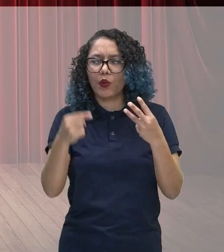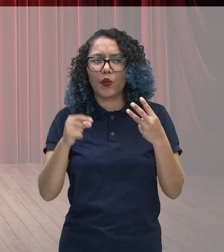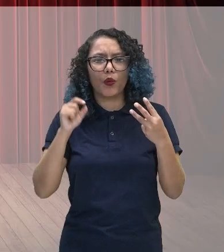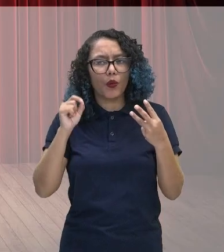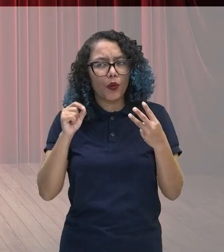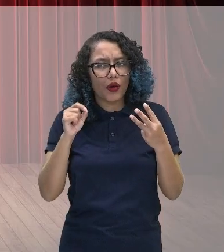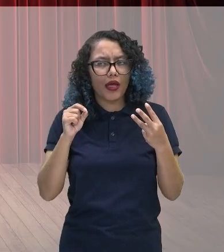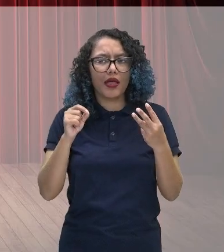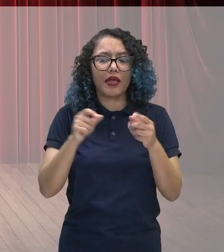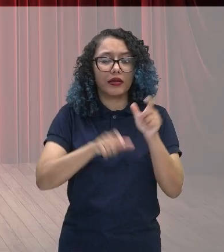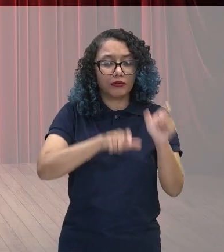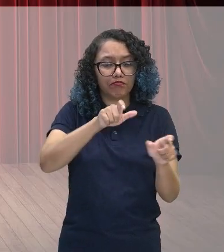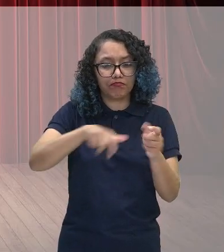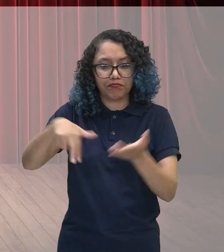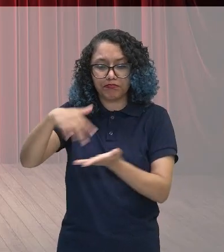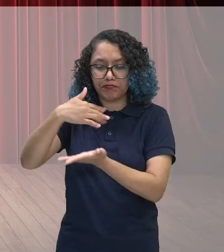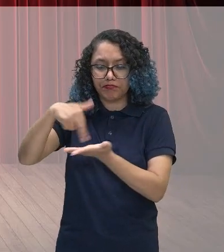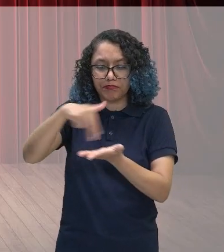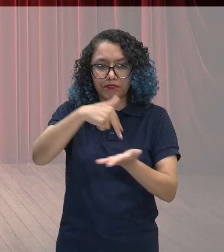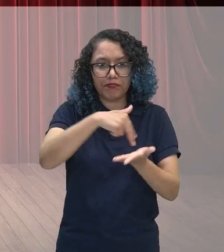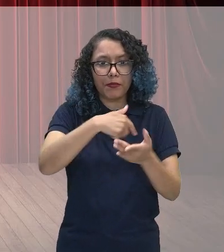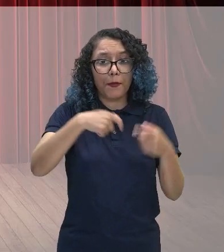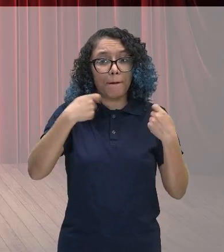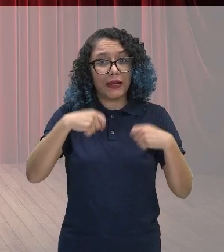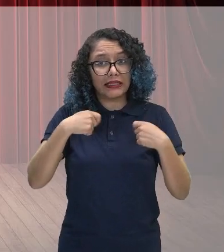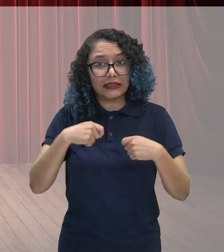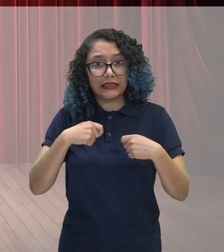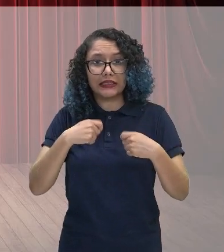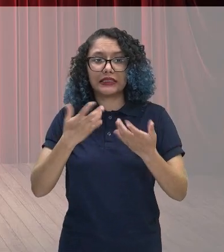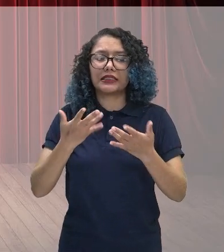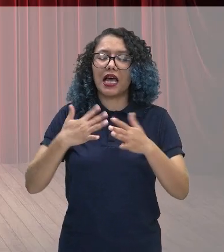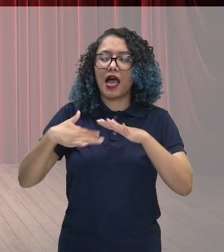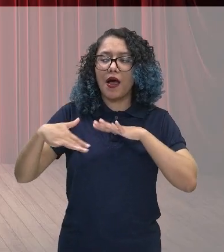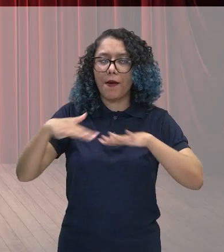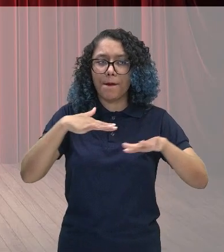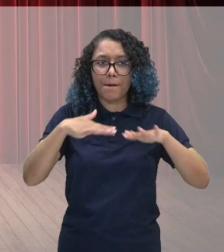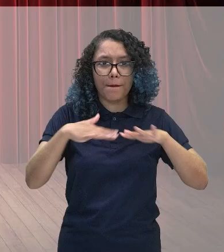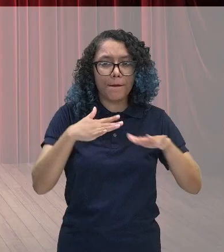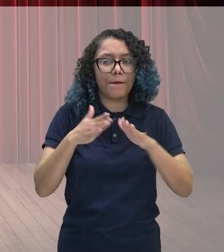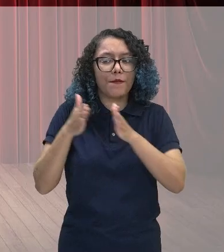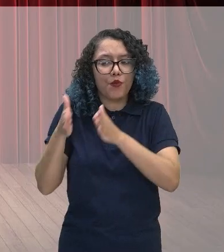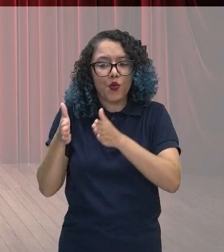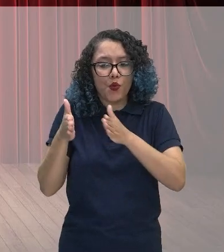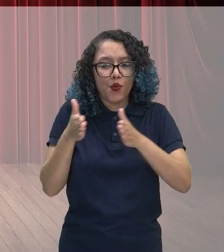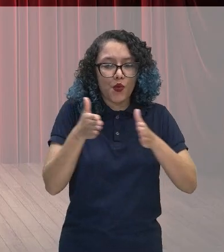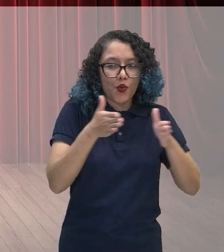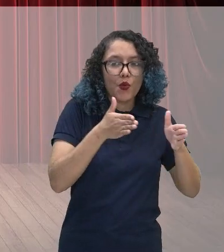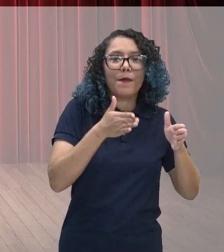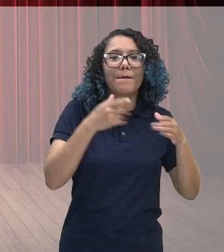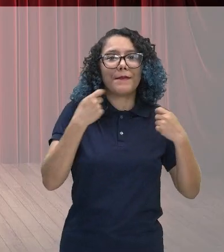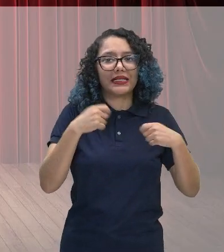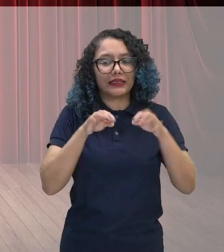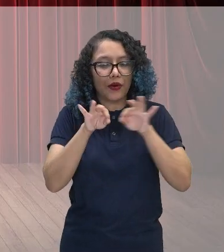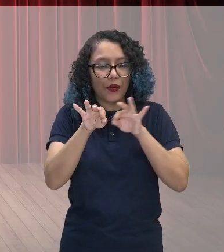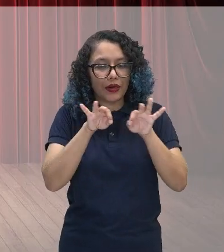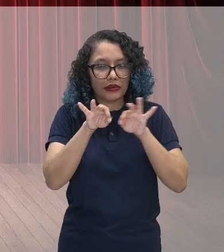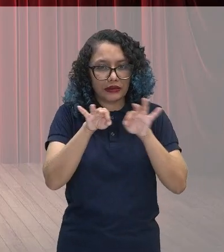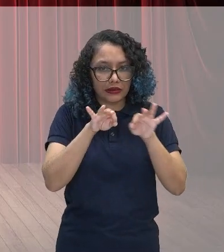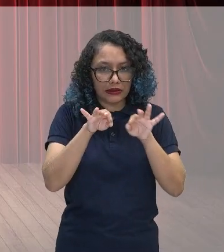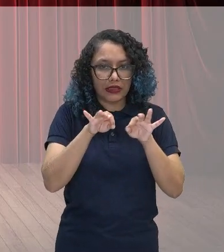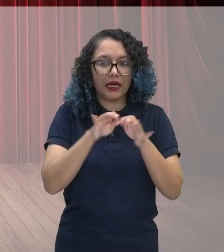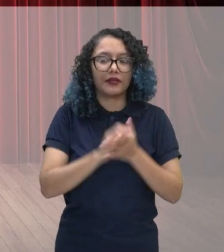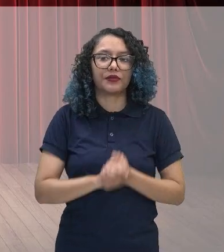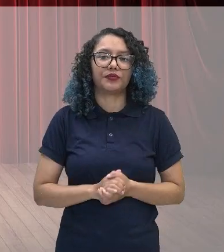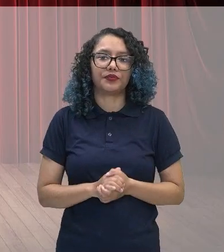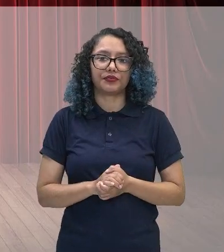os bailarinos, eles têm que ter uma coreografia. Então, os movimentos têm que estar coreografados